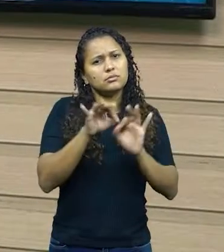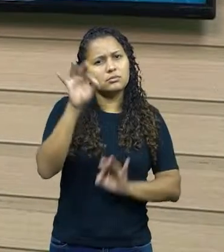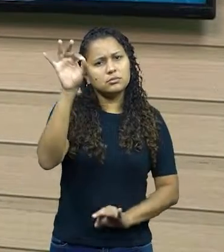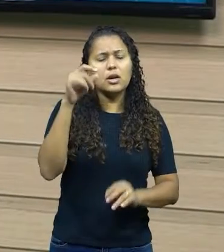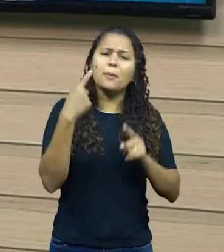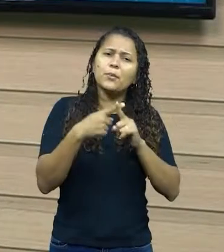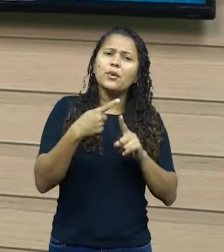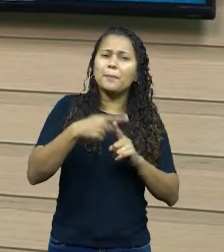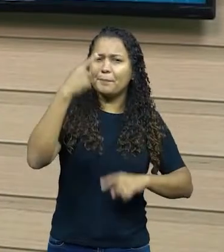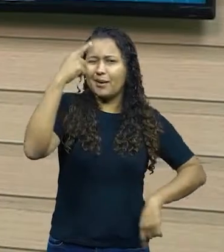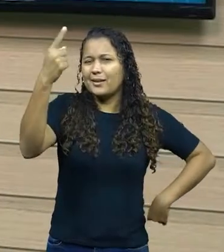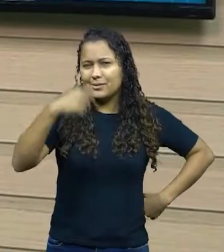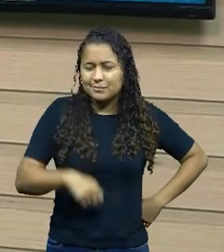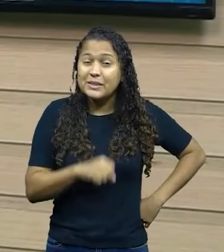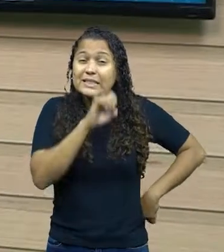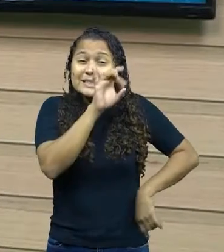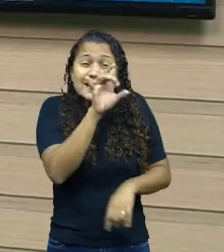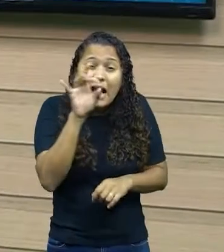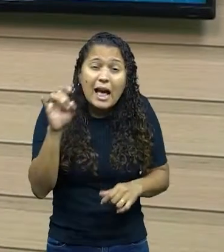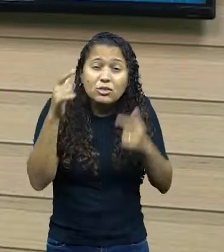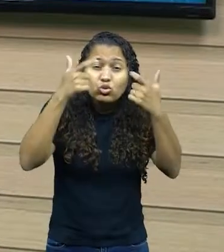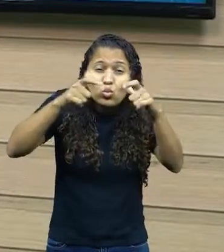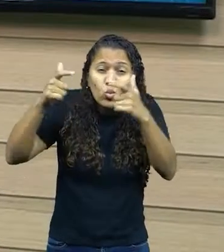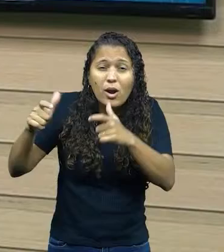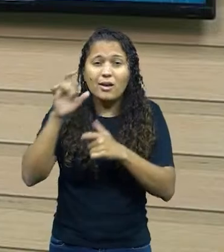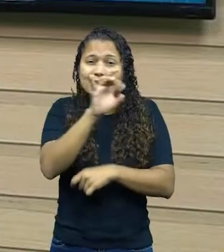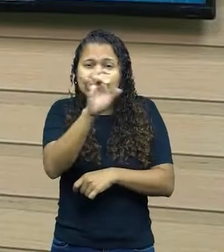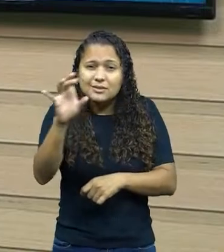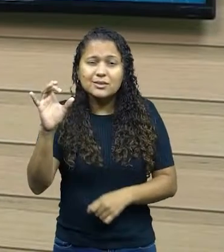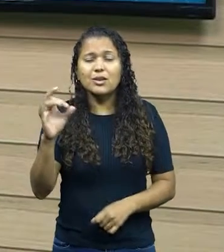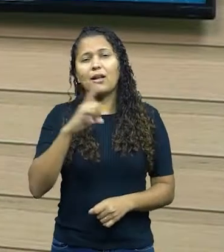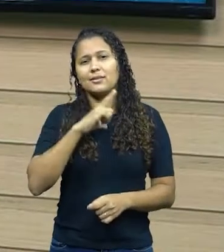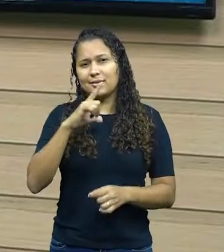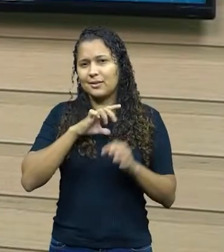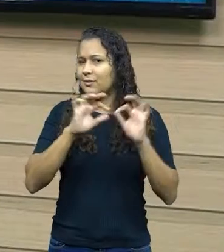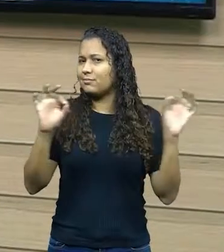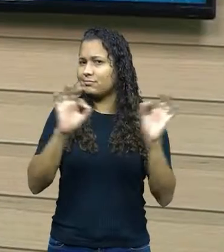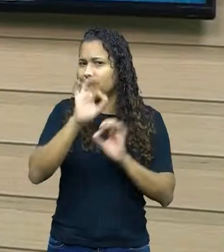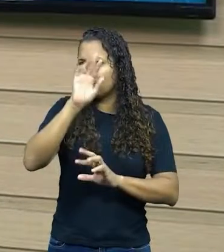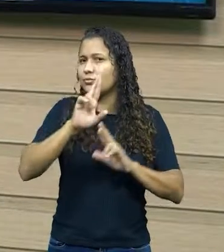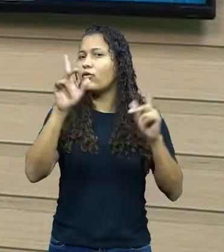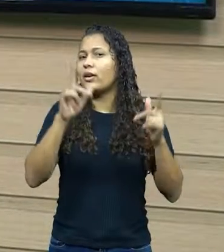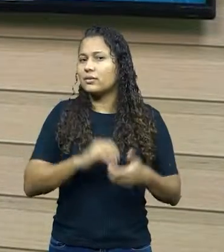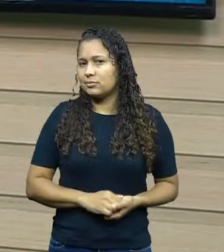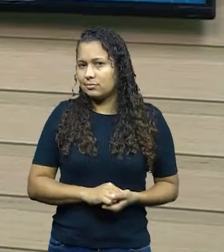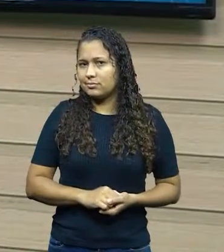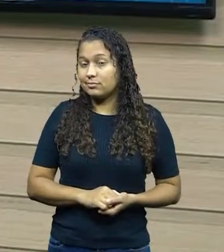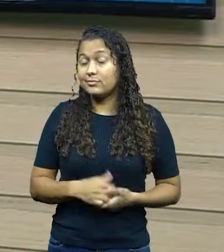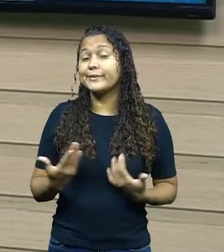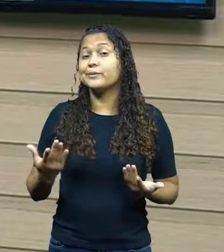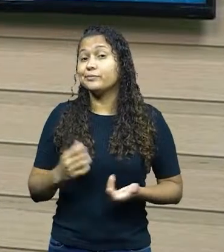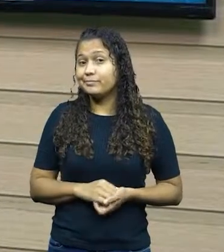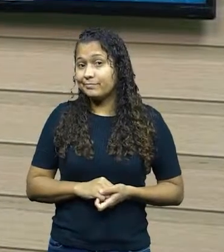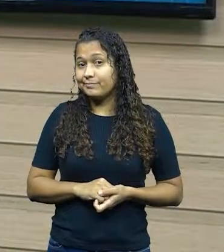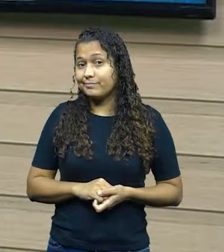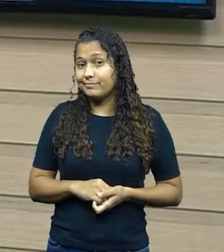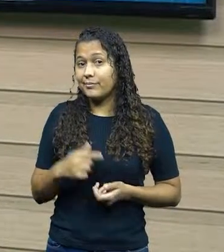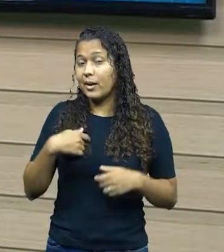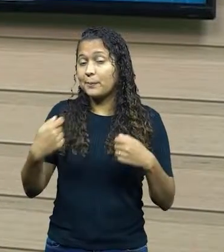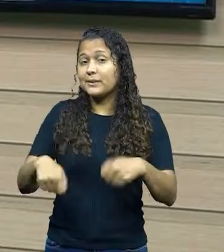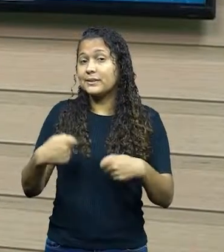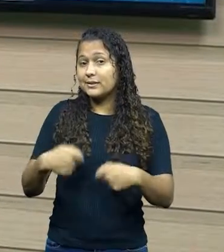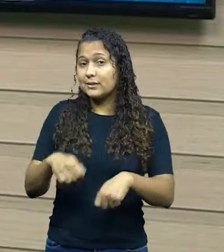Porque, imagina, se cada lugar tem um padrão de medida diferente, e aí eu preciso